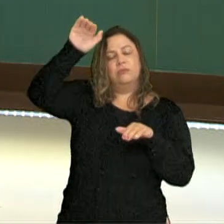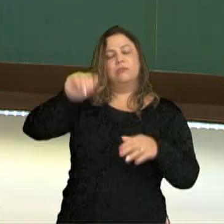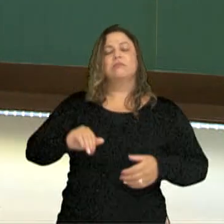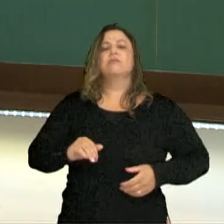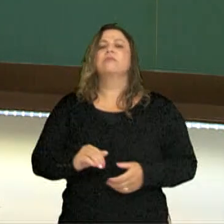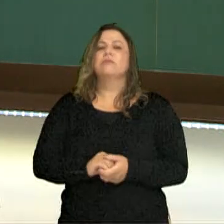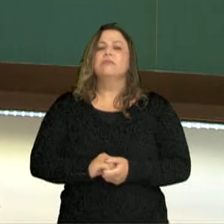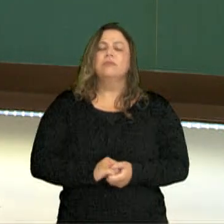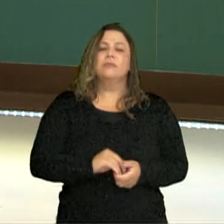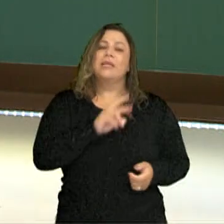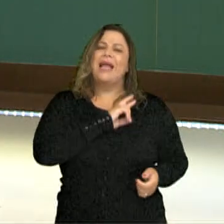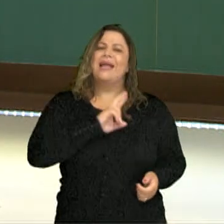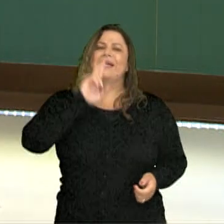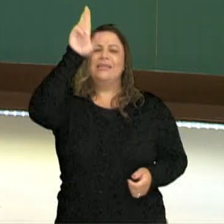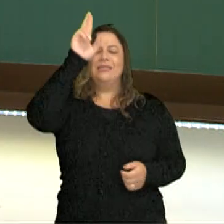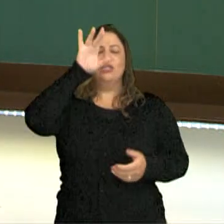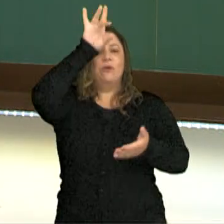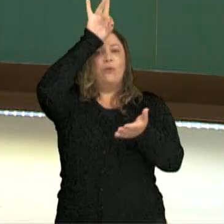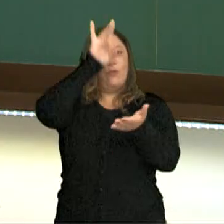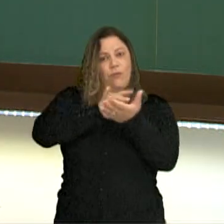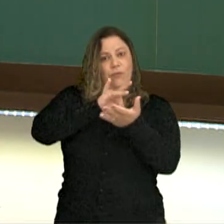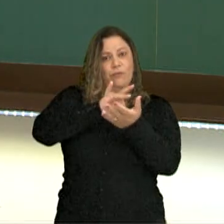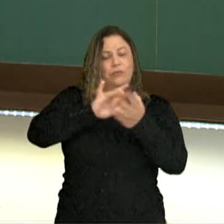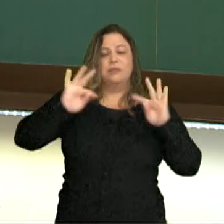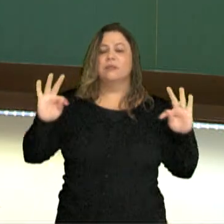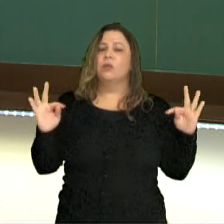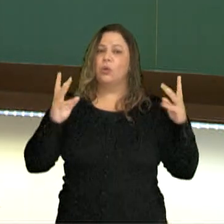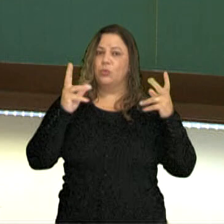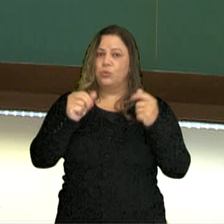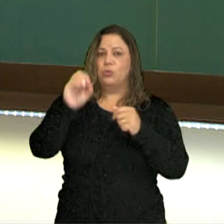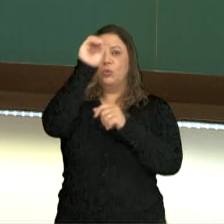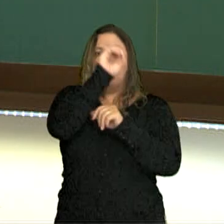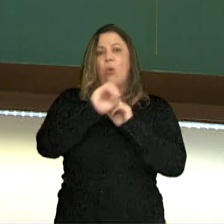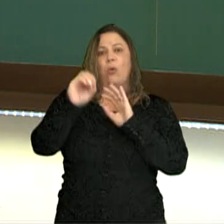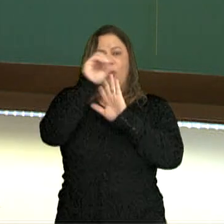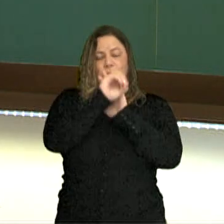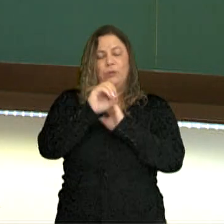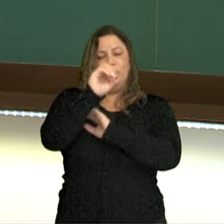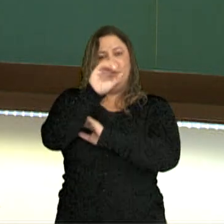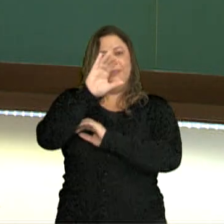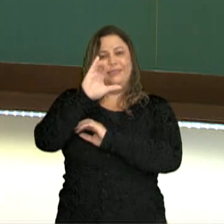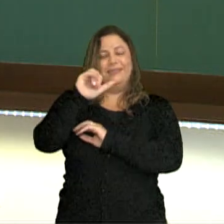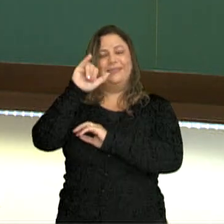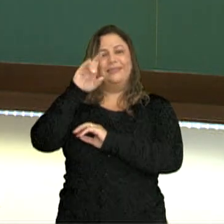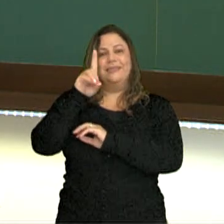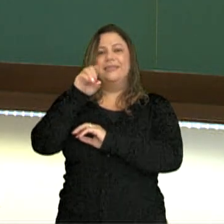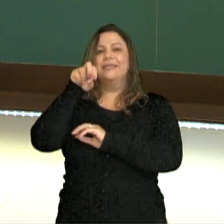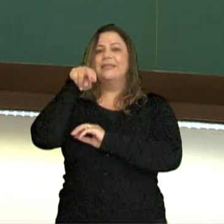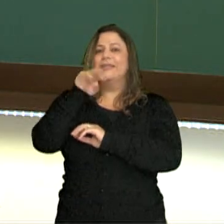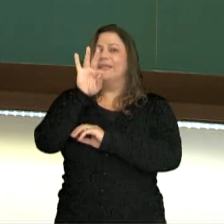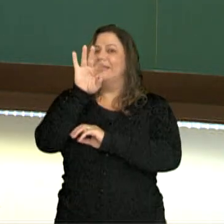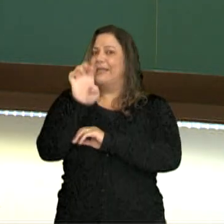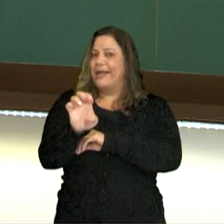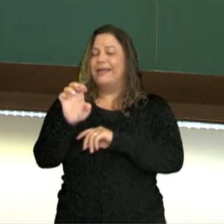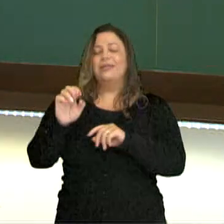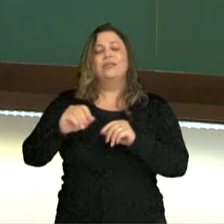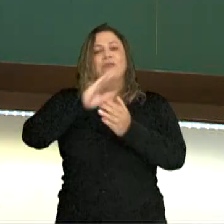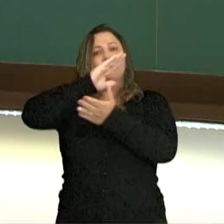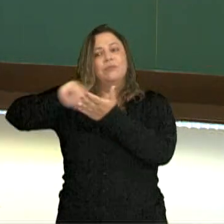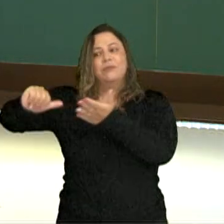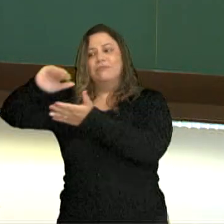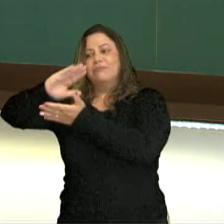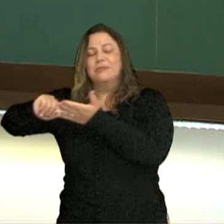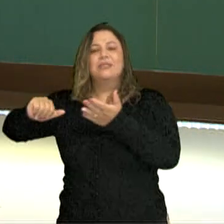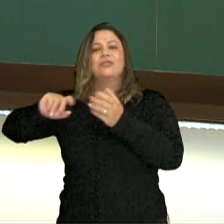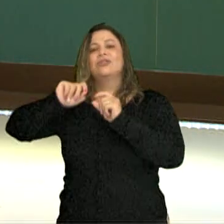se tornar a religião oficial de todo o Ocidente, foi preciso obscurecer, tirar da